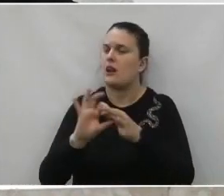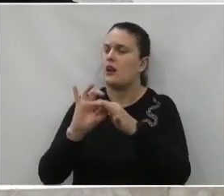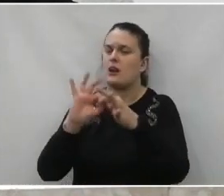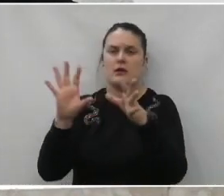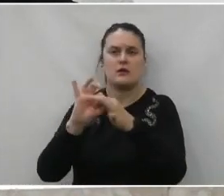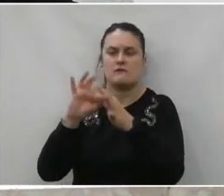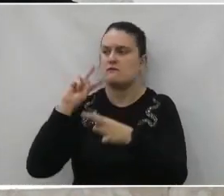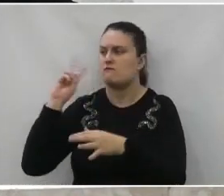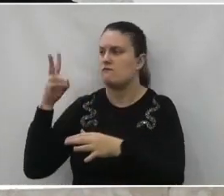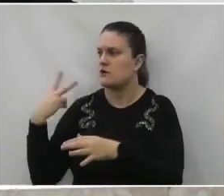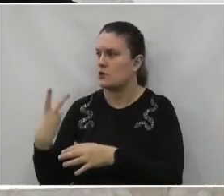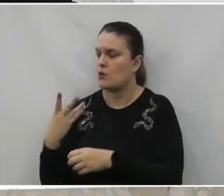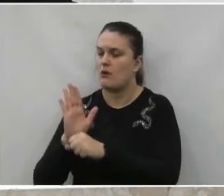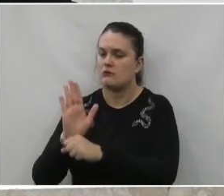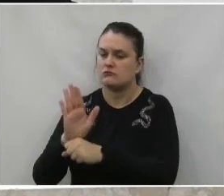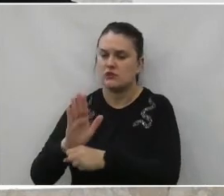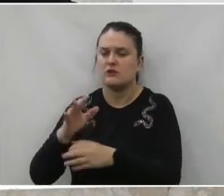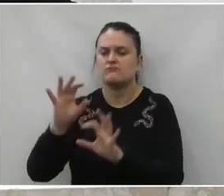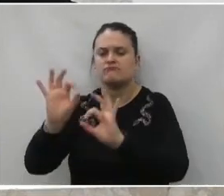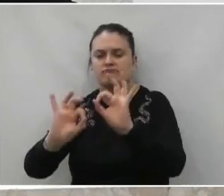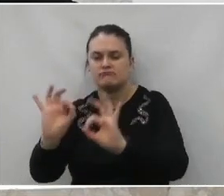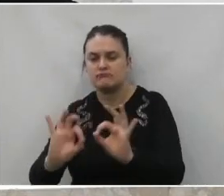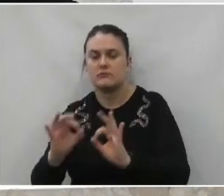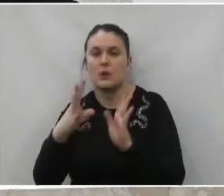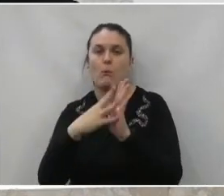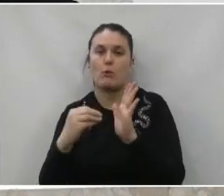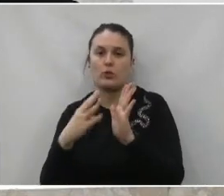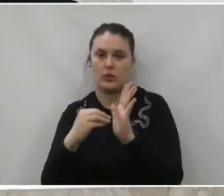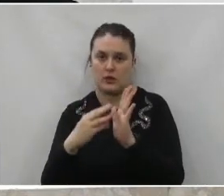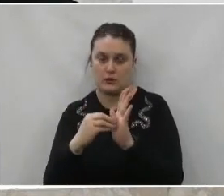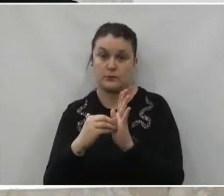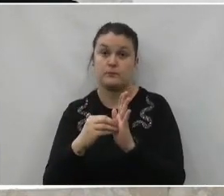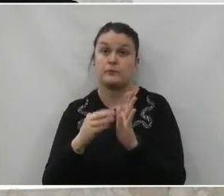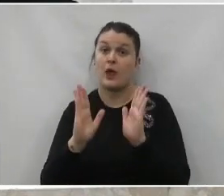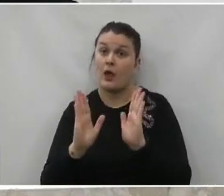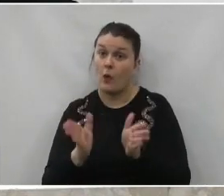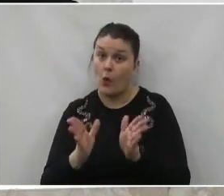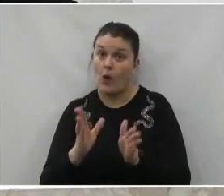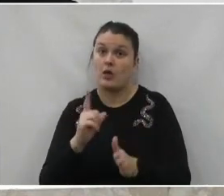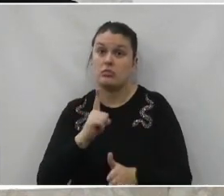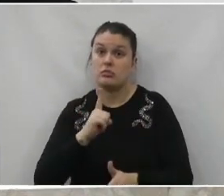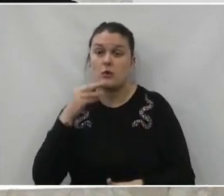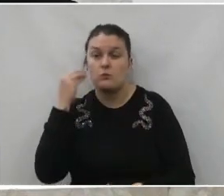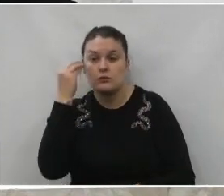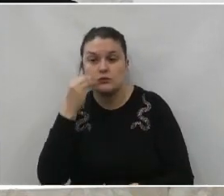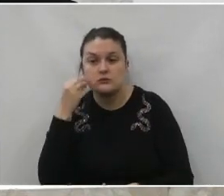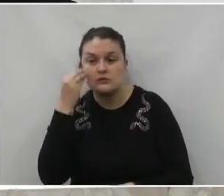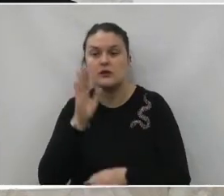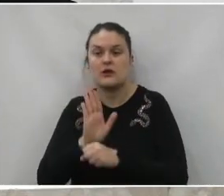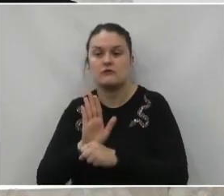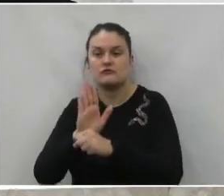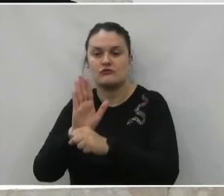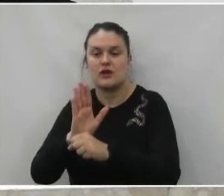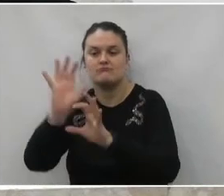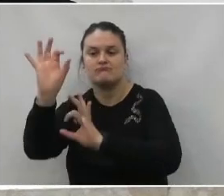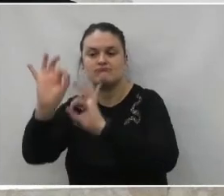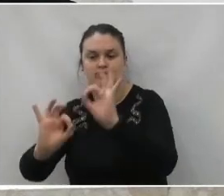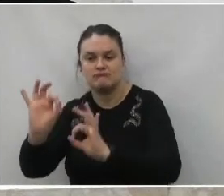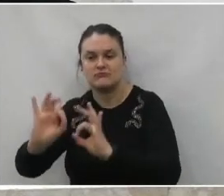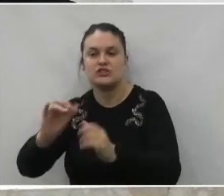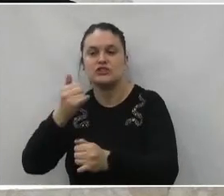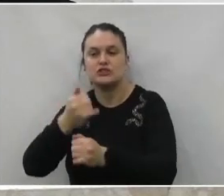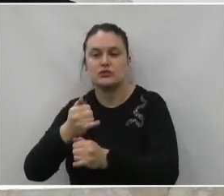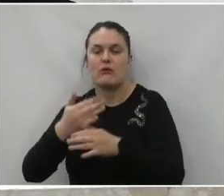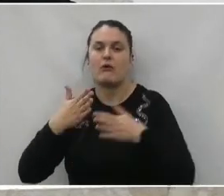dos colegas vereadores para ajudar na construção do modelo. Temos agora a oportunidade de ajudar no plano diretor com calma